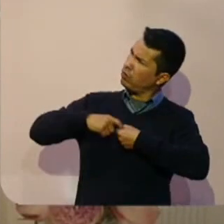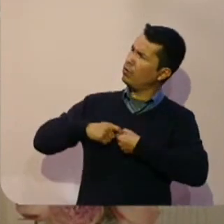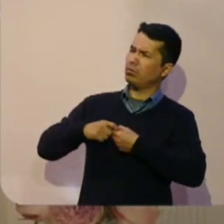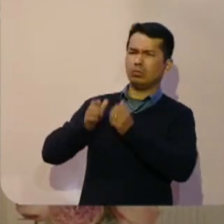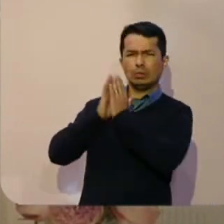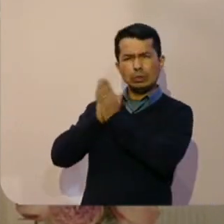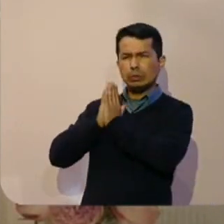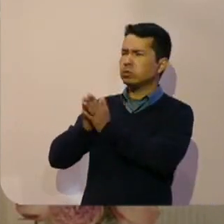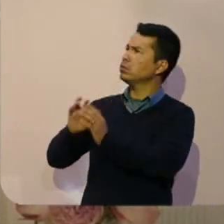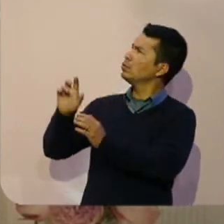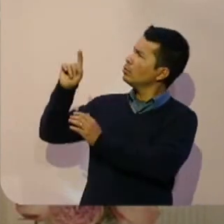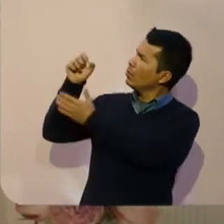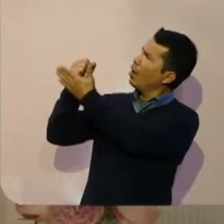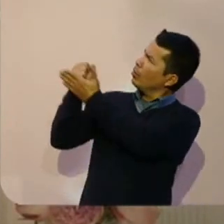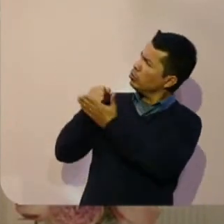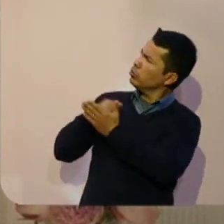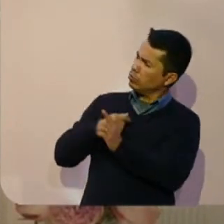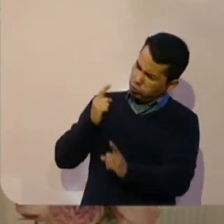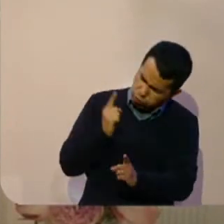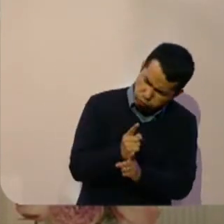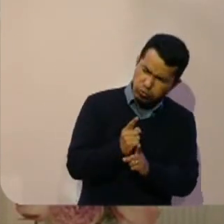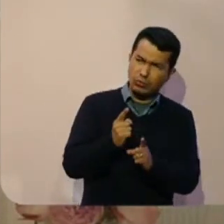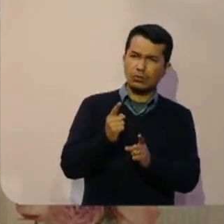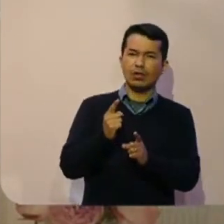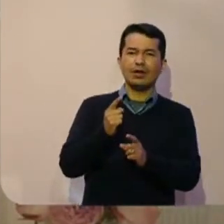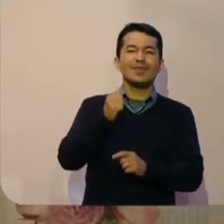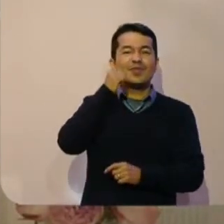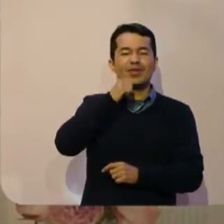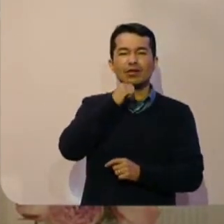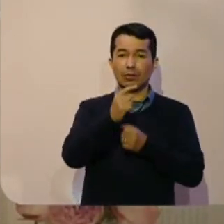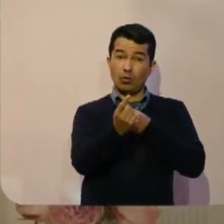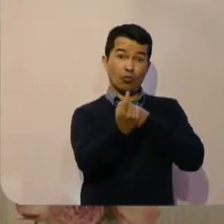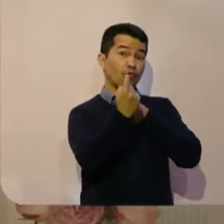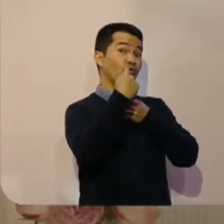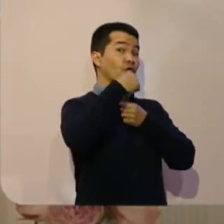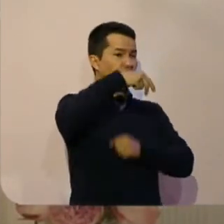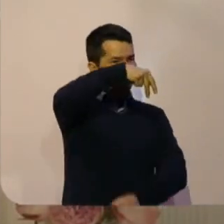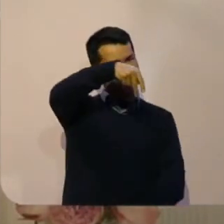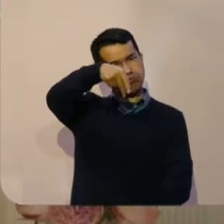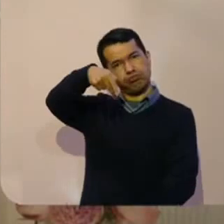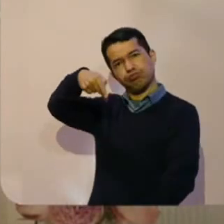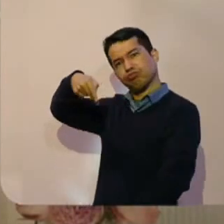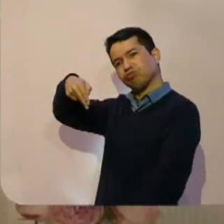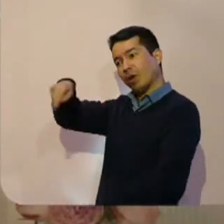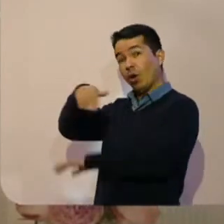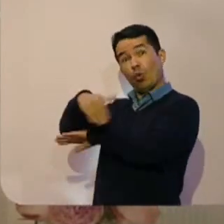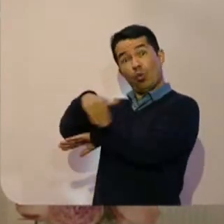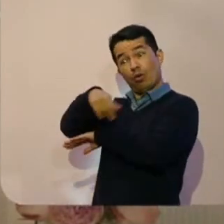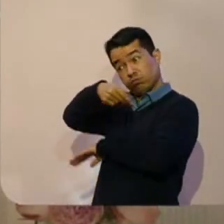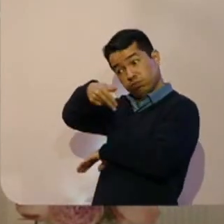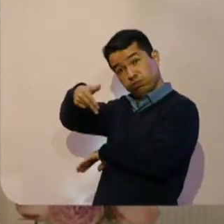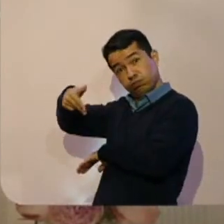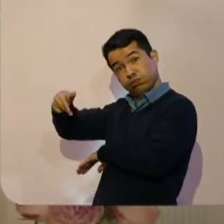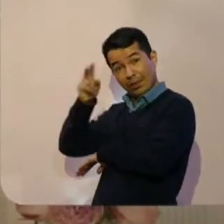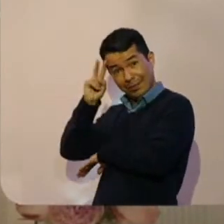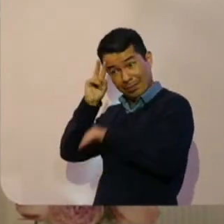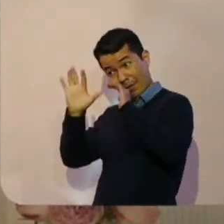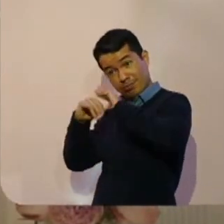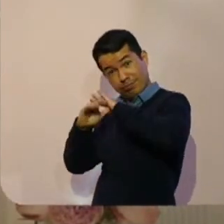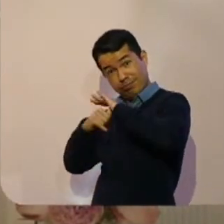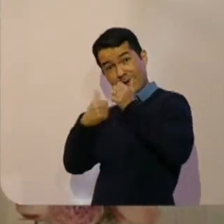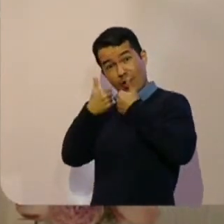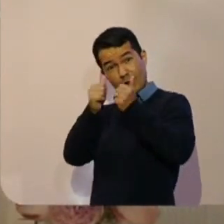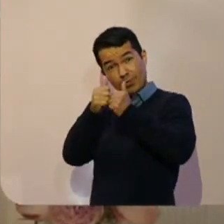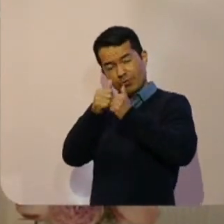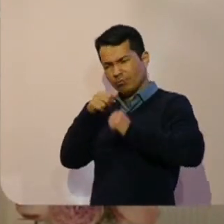Senhor me ajuda a achar esse presente. E ela voltou ao lugar onde ela tinha saído do ônibus